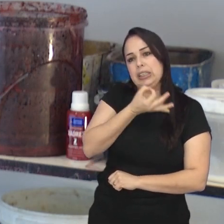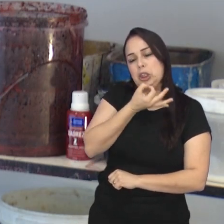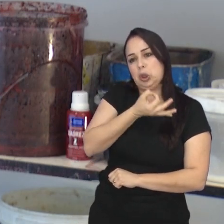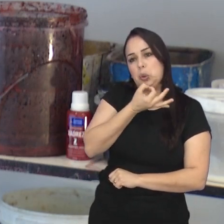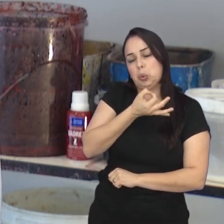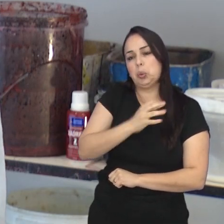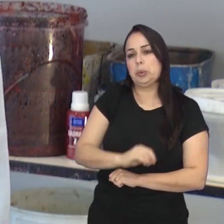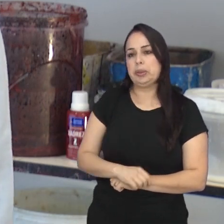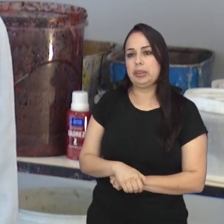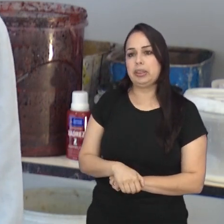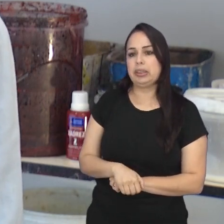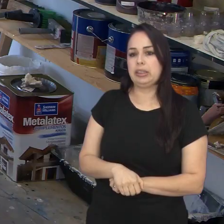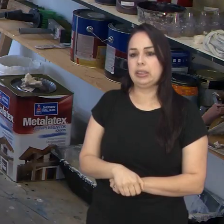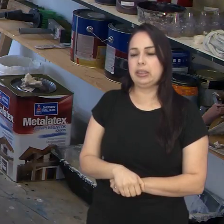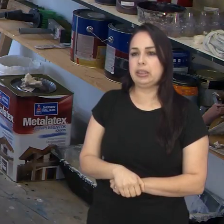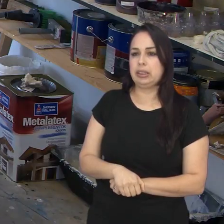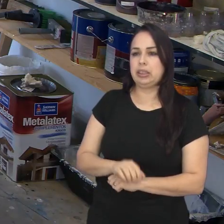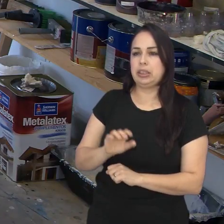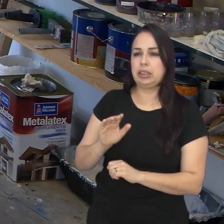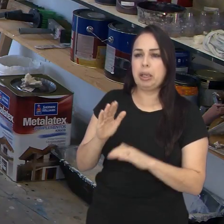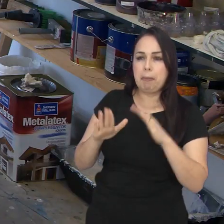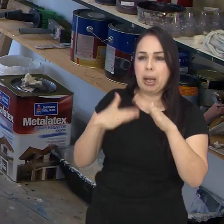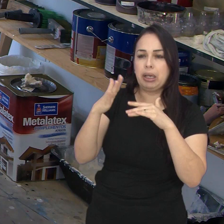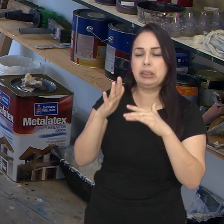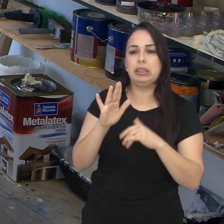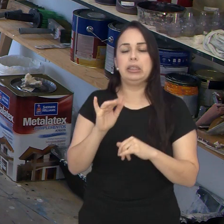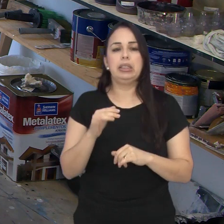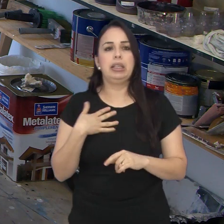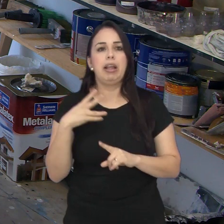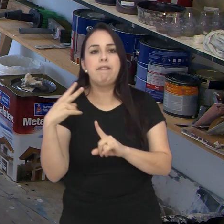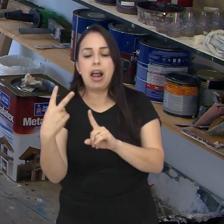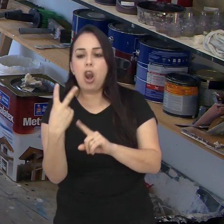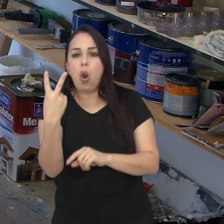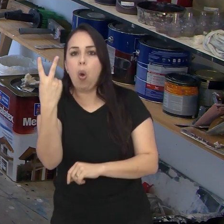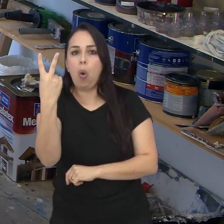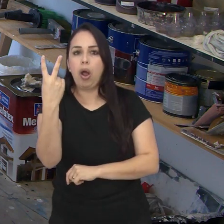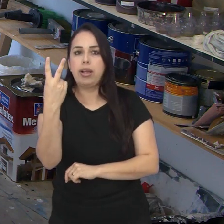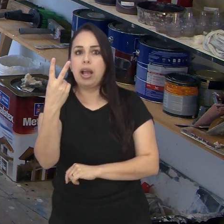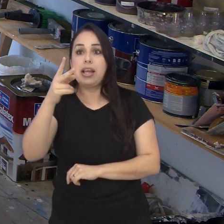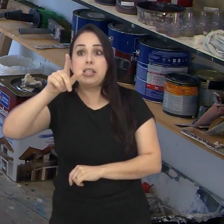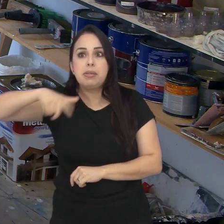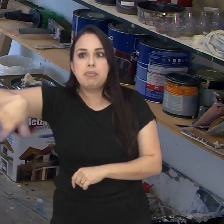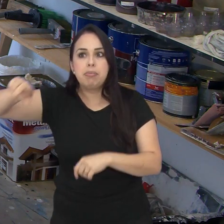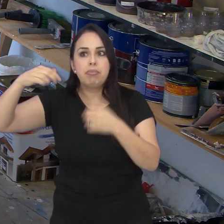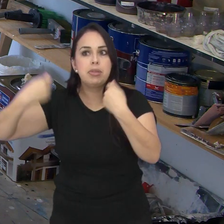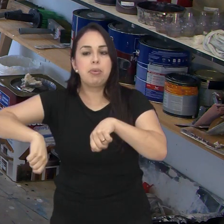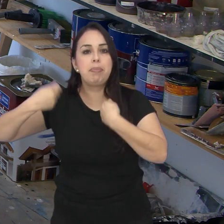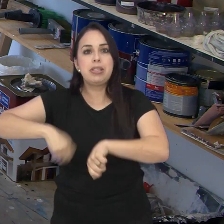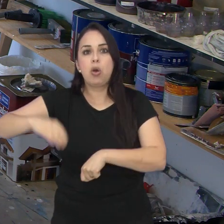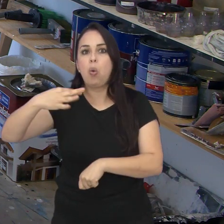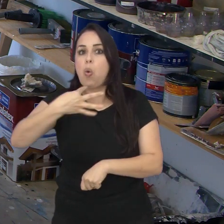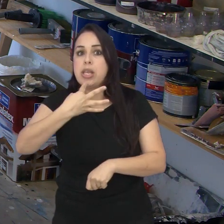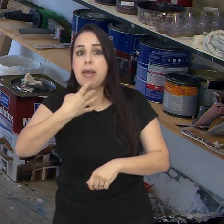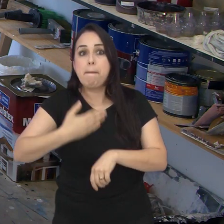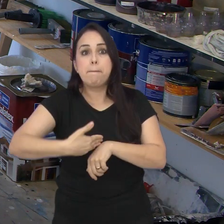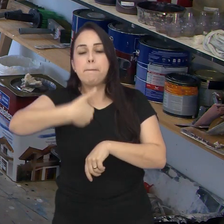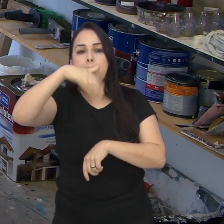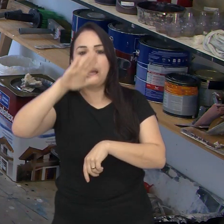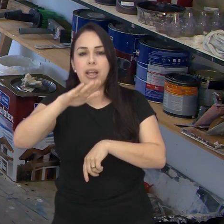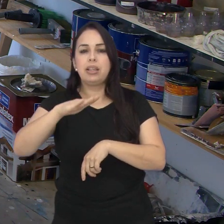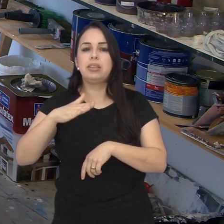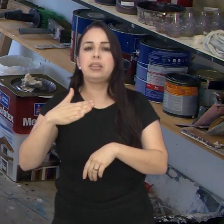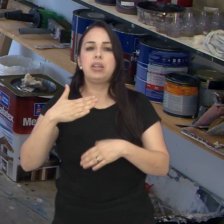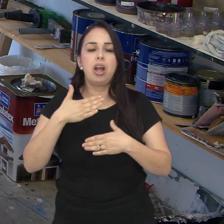eu não posso... Até pessoas, nem tanto valorização, mas assim, as pessoas deveriam conhecer mais, né? Saber que é